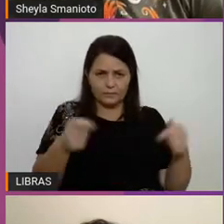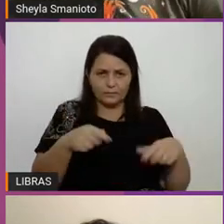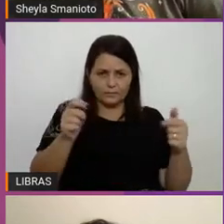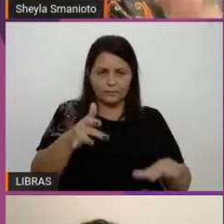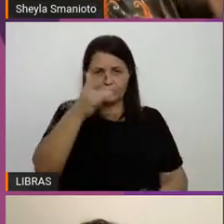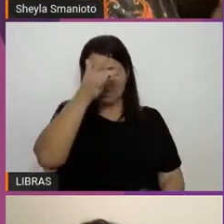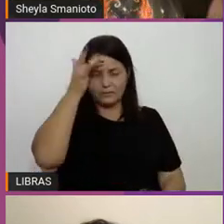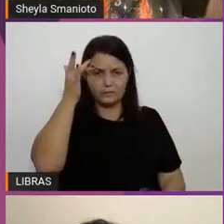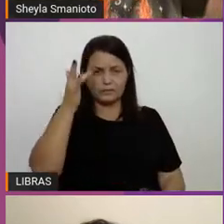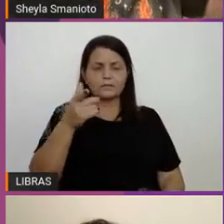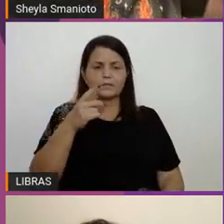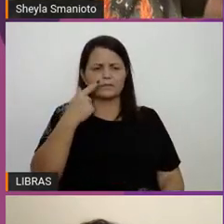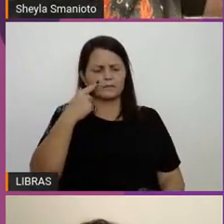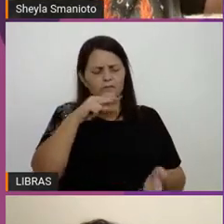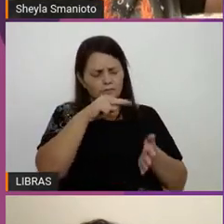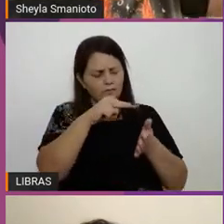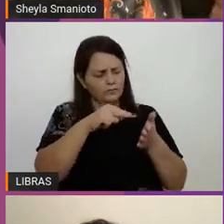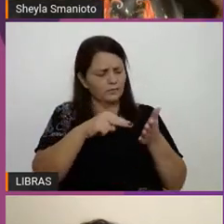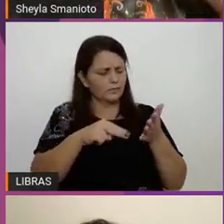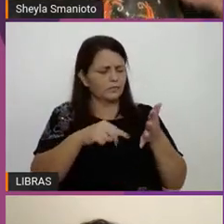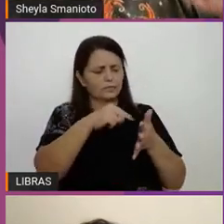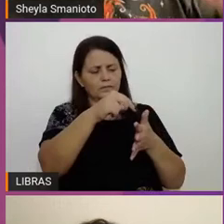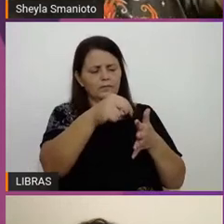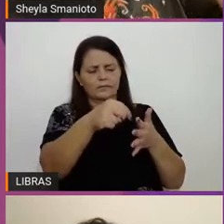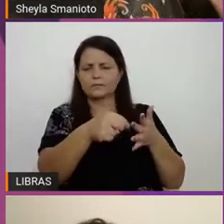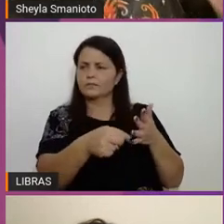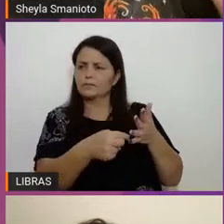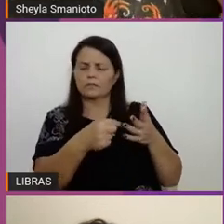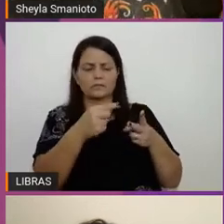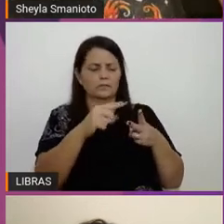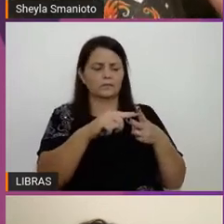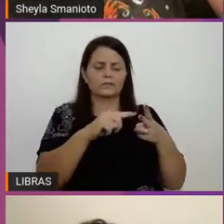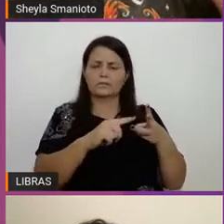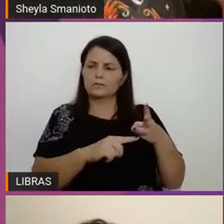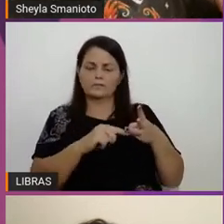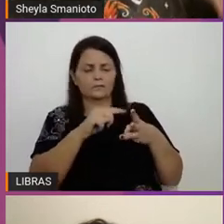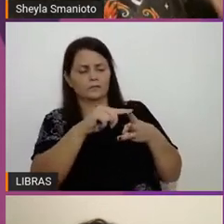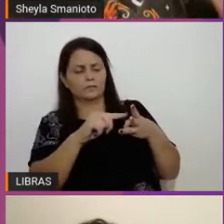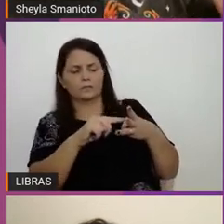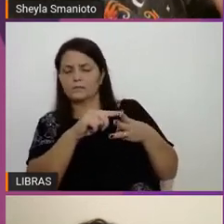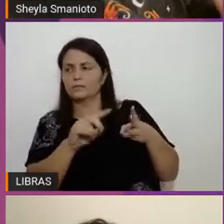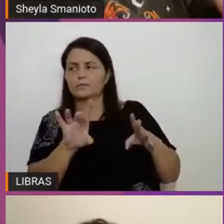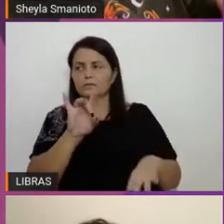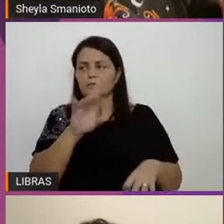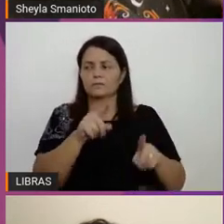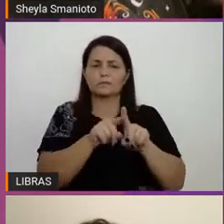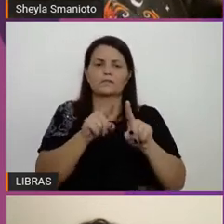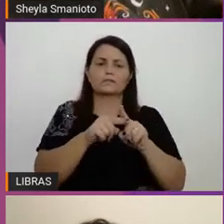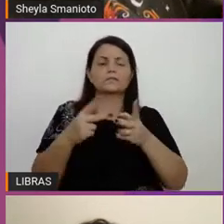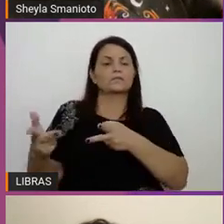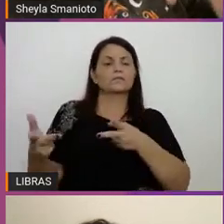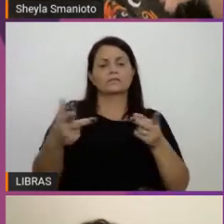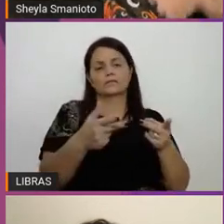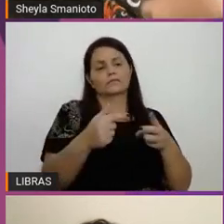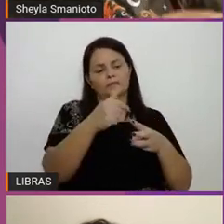aqui pessoas presentes leu apenas um dos Três livros é um dois e três então fica o convite para ler entrei